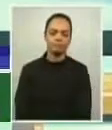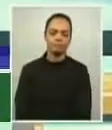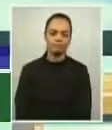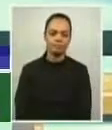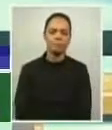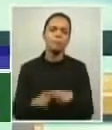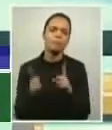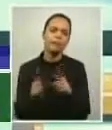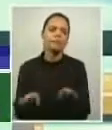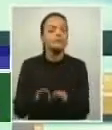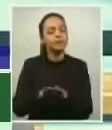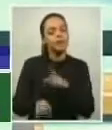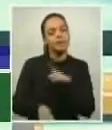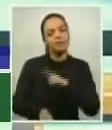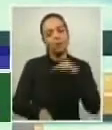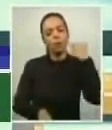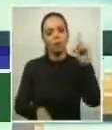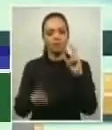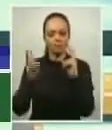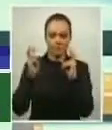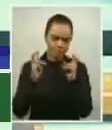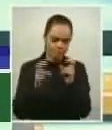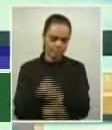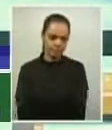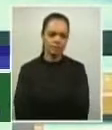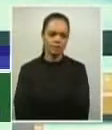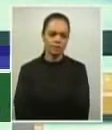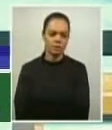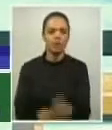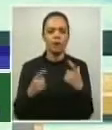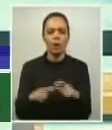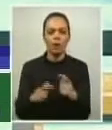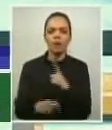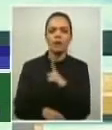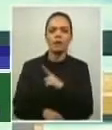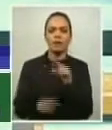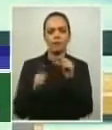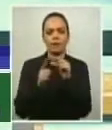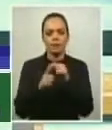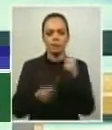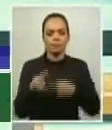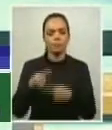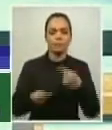É mas aqui cabe uma outra questão é de onde vem a palavra política